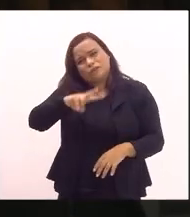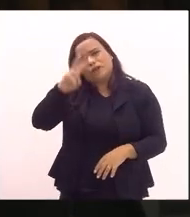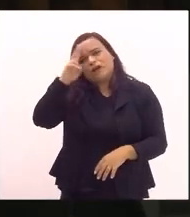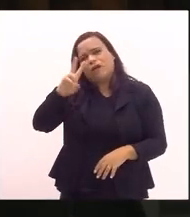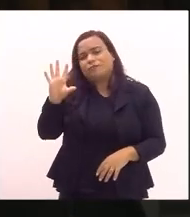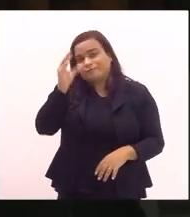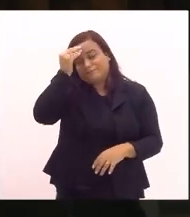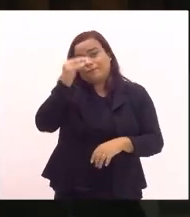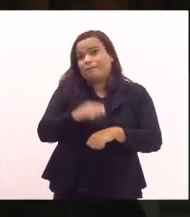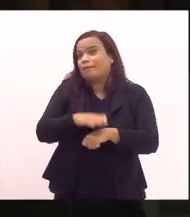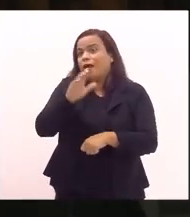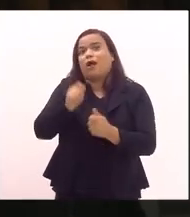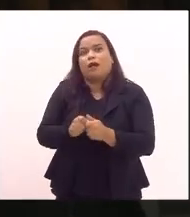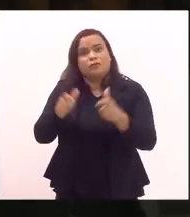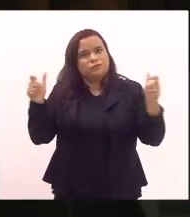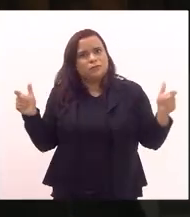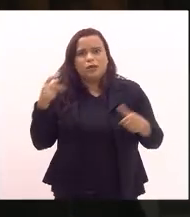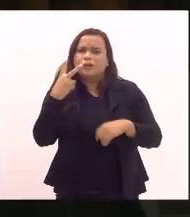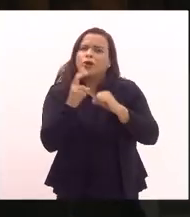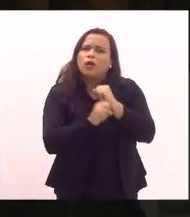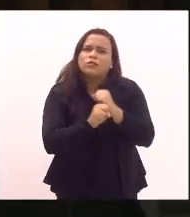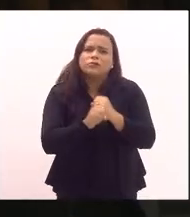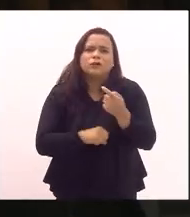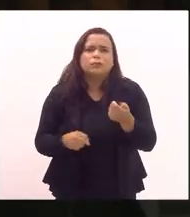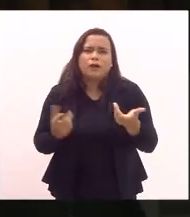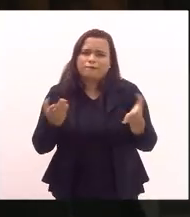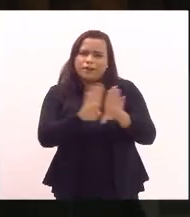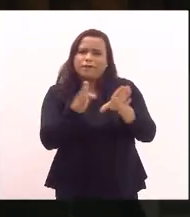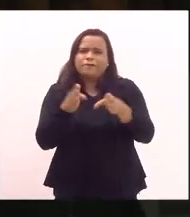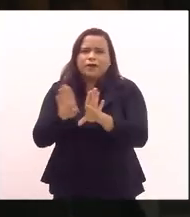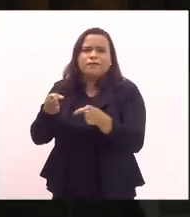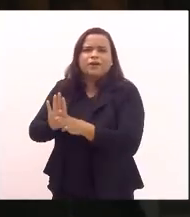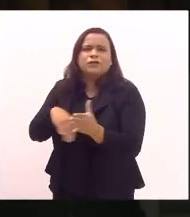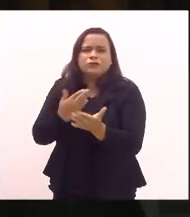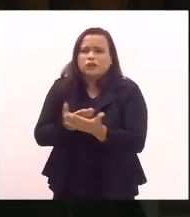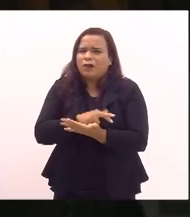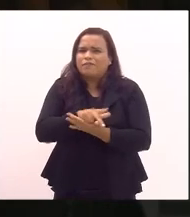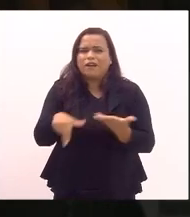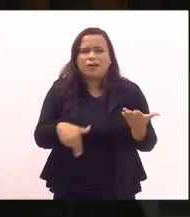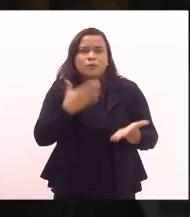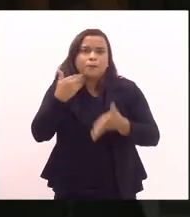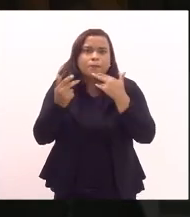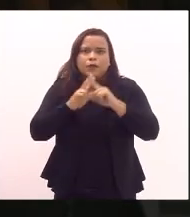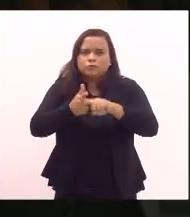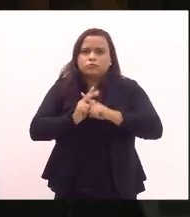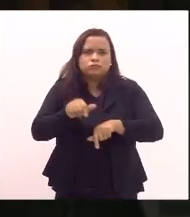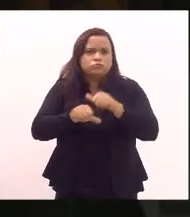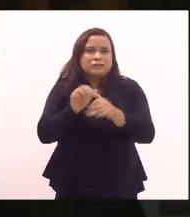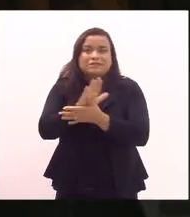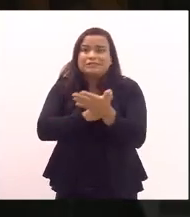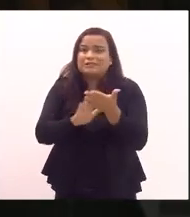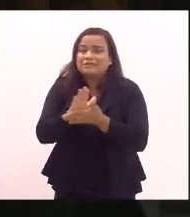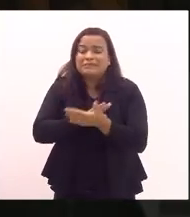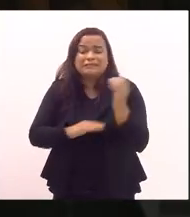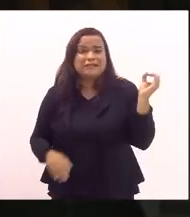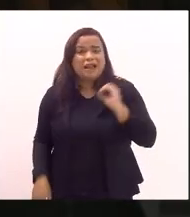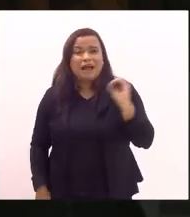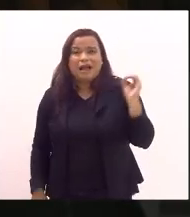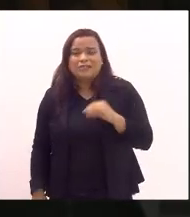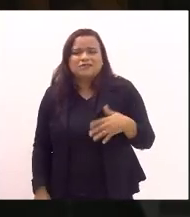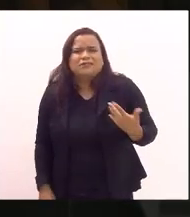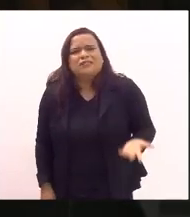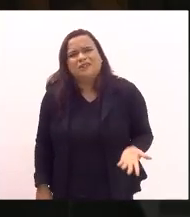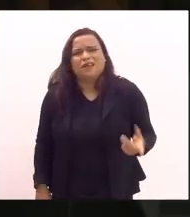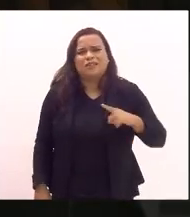deixaram as nossas escolas quase dois anos fechadas sem que as escolas tenham tido melhorias na estrutura como que vai